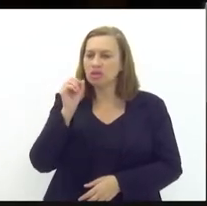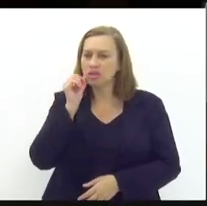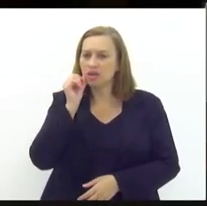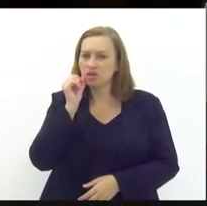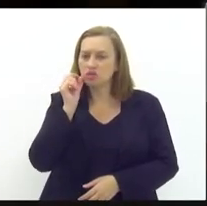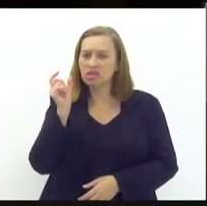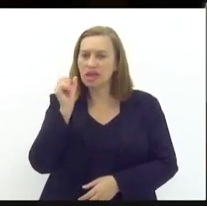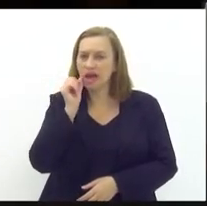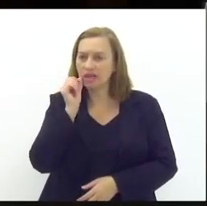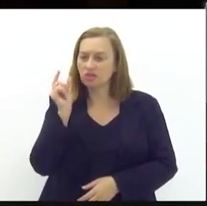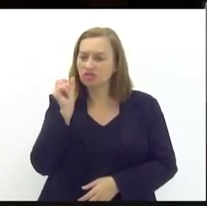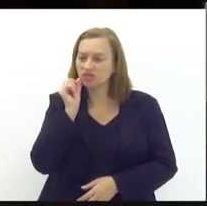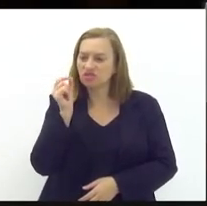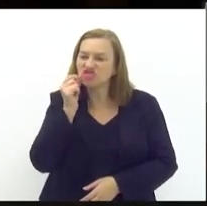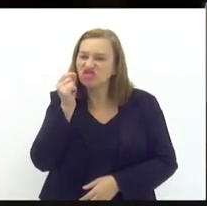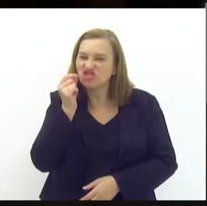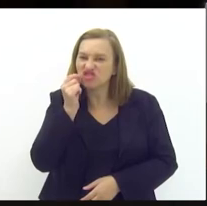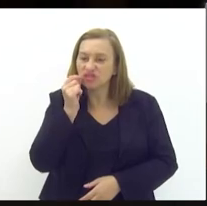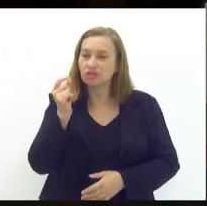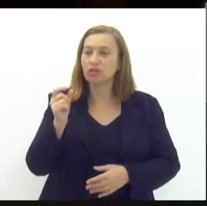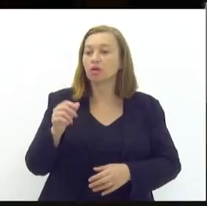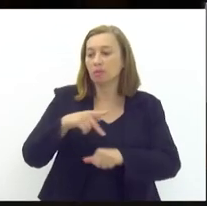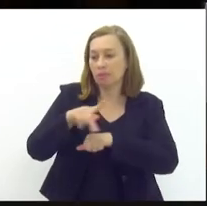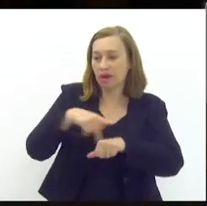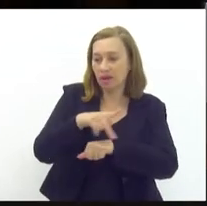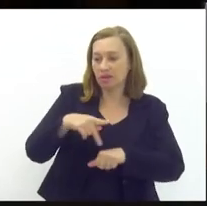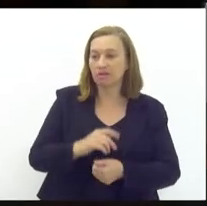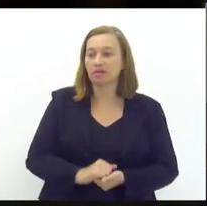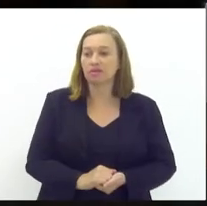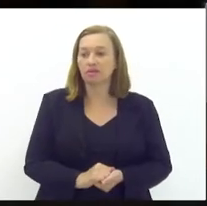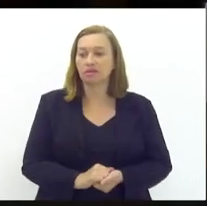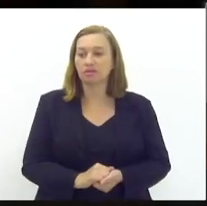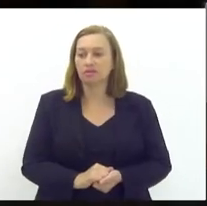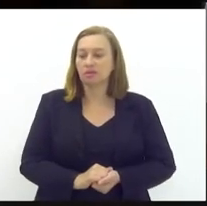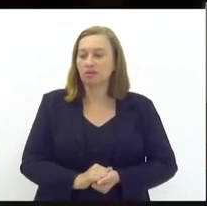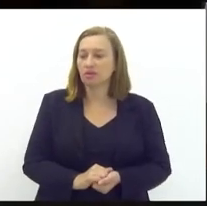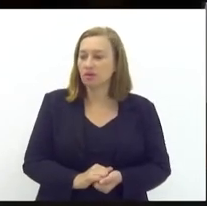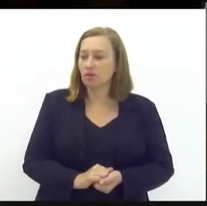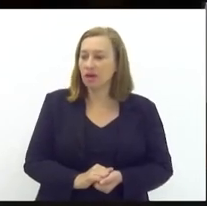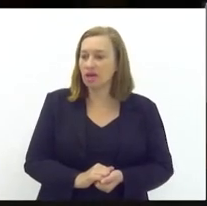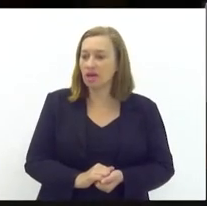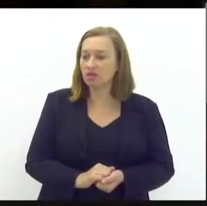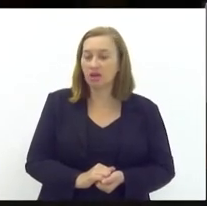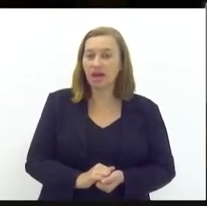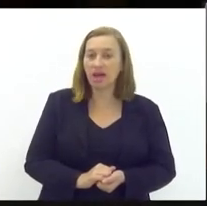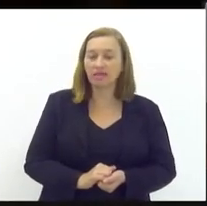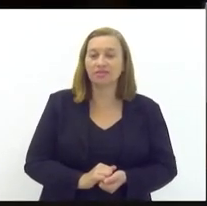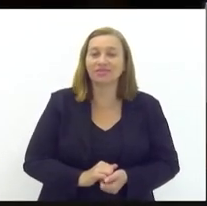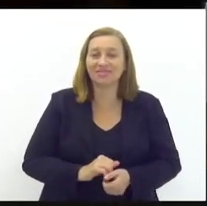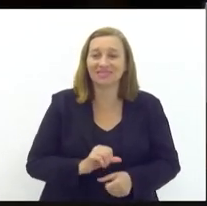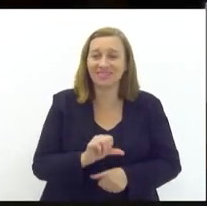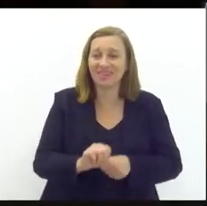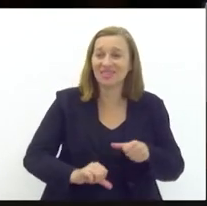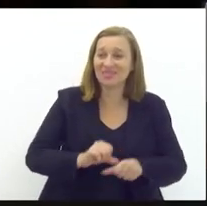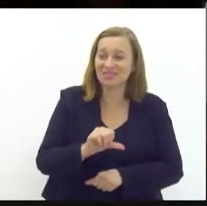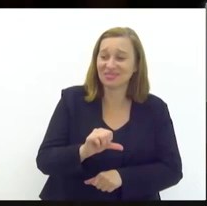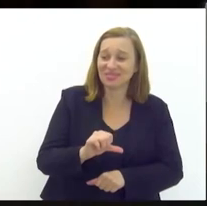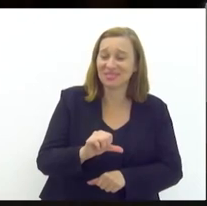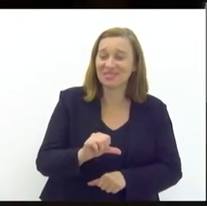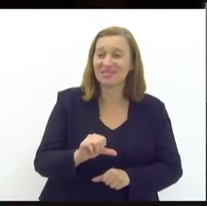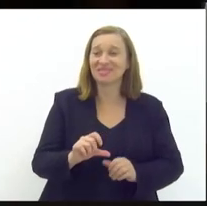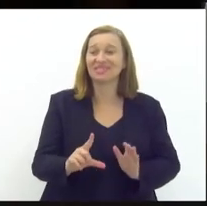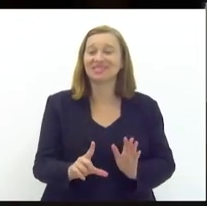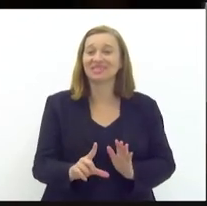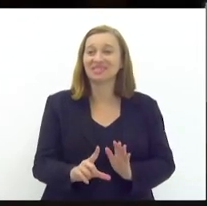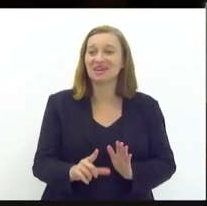em termos de oferta pública e a gente passa uma reforma baratiana da Saúde privada não pode parte da saúde pública